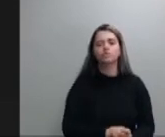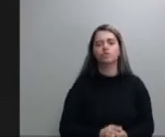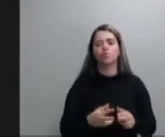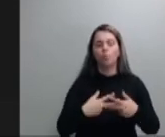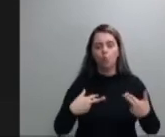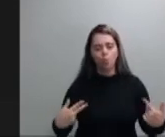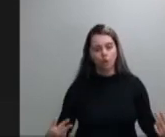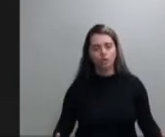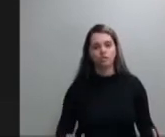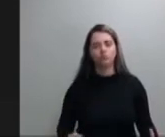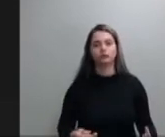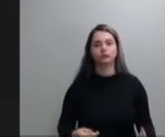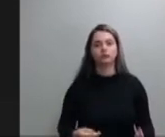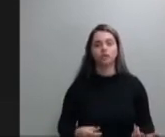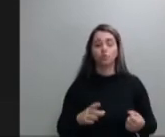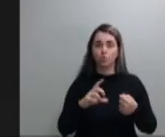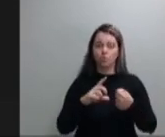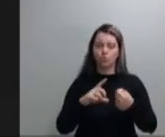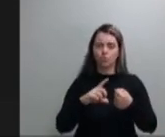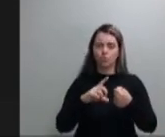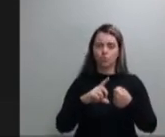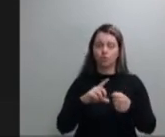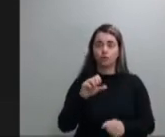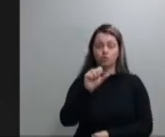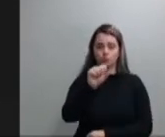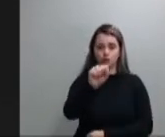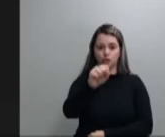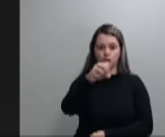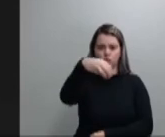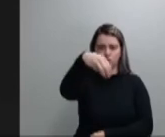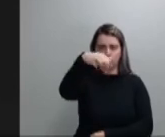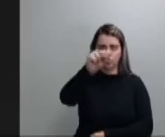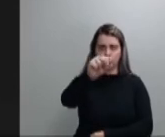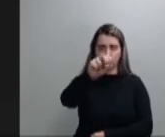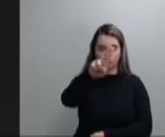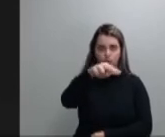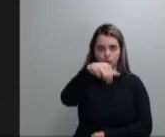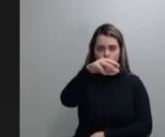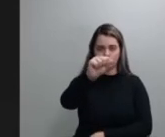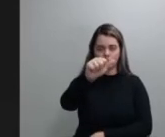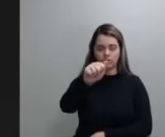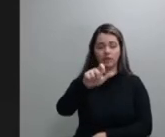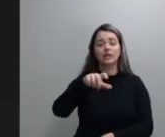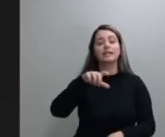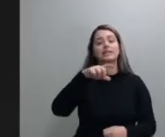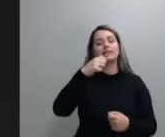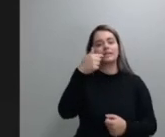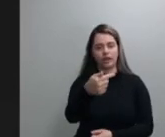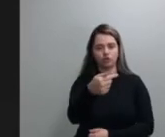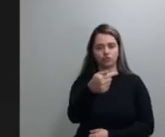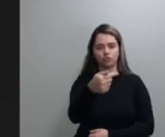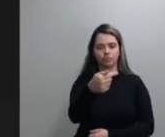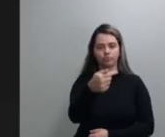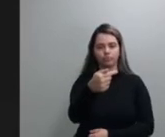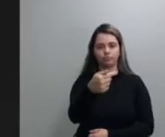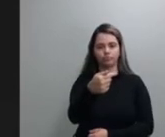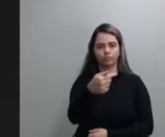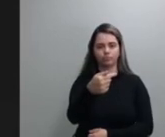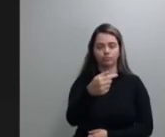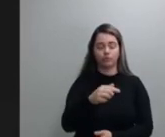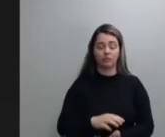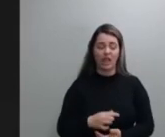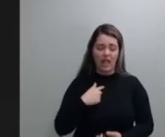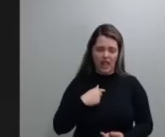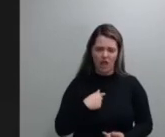a súmula 7 mas como eu sou adversário gratuito da súmula 7 eu sou adversário